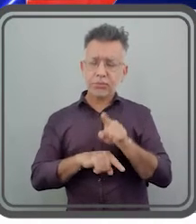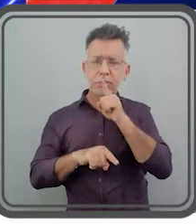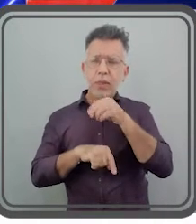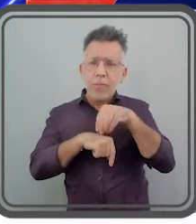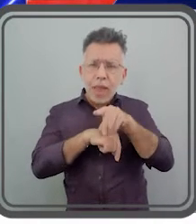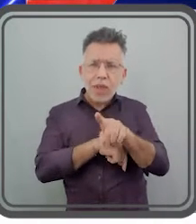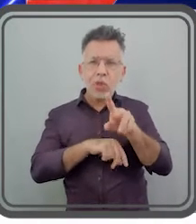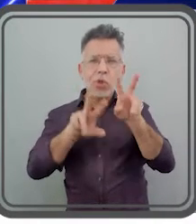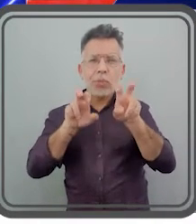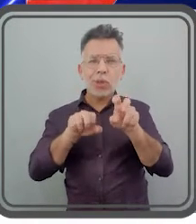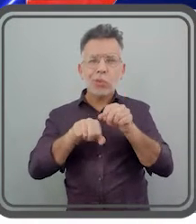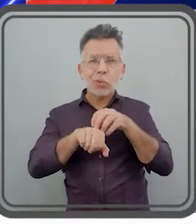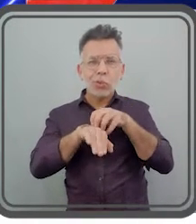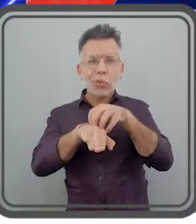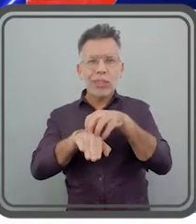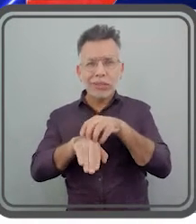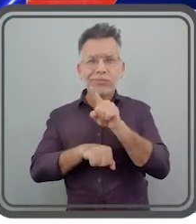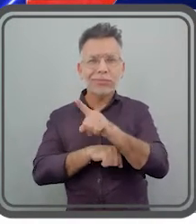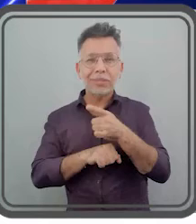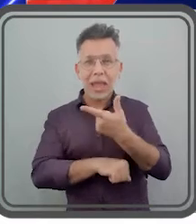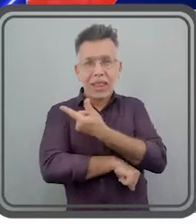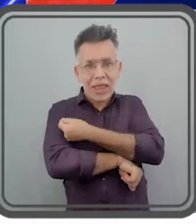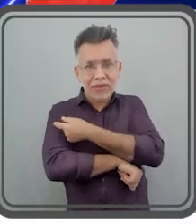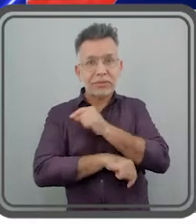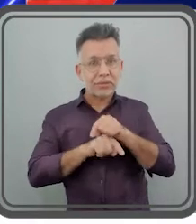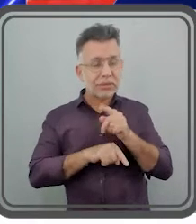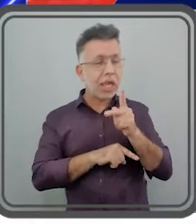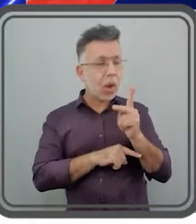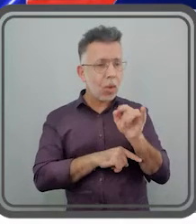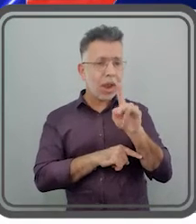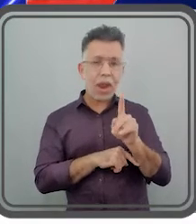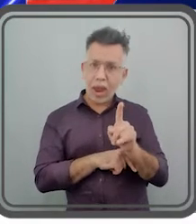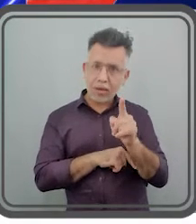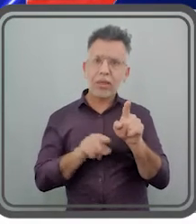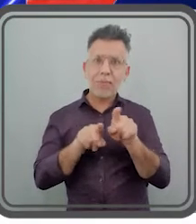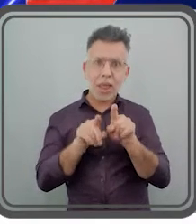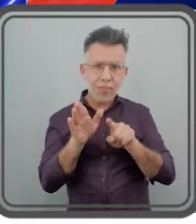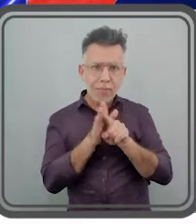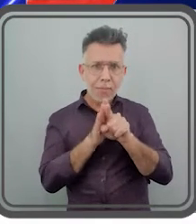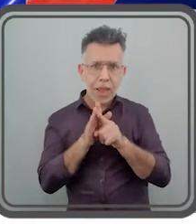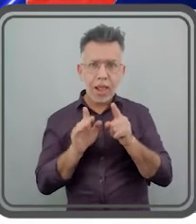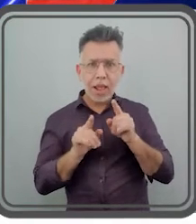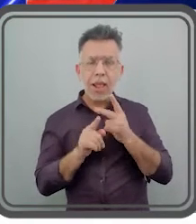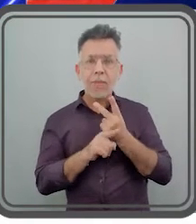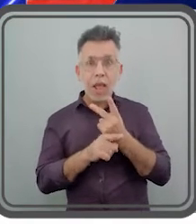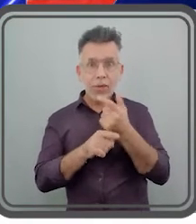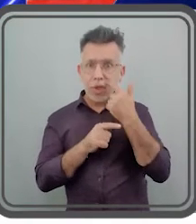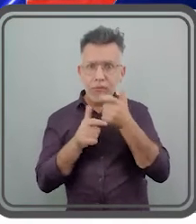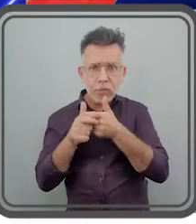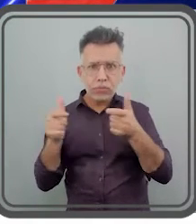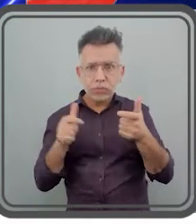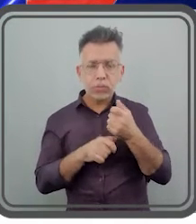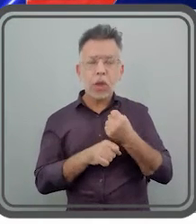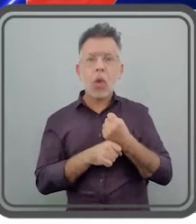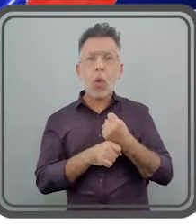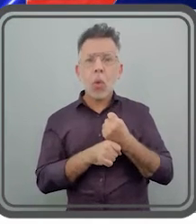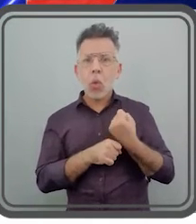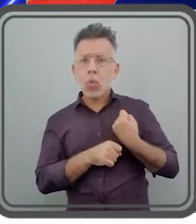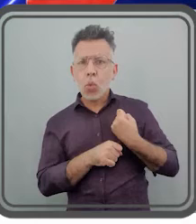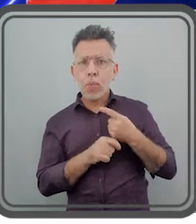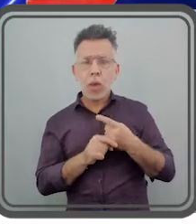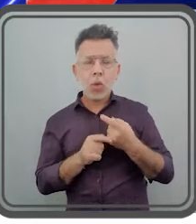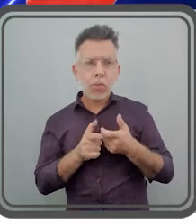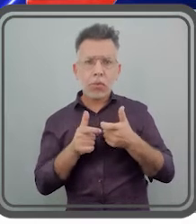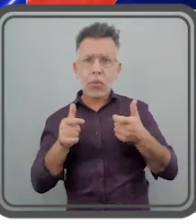sobre a questão do Turismo da vacina é o cara que é o metabuscador mas a gente consegue ver o volume de buscas que as pessoas estão fazendo quando a gente